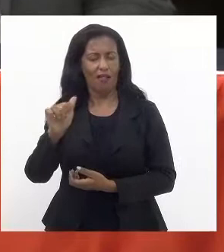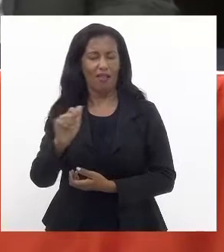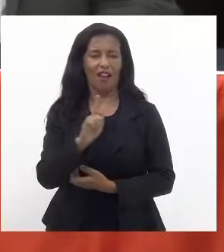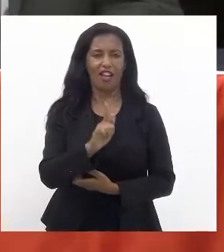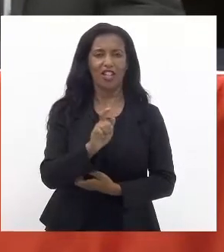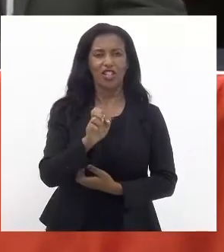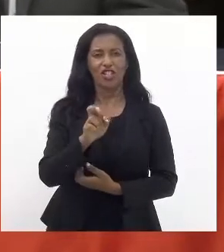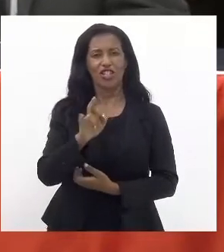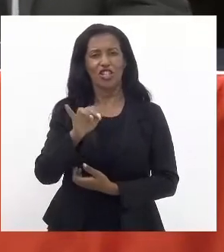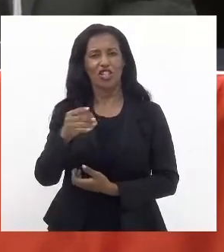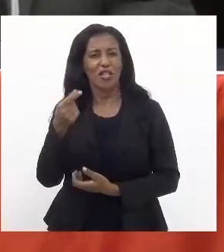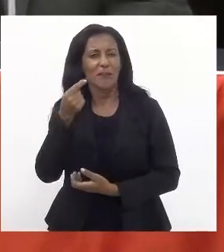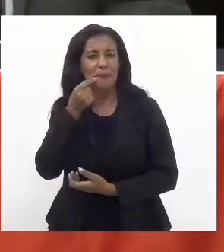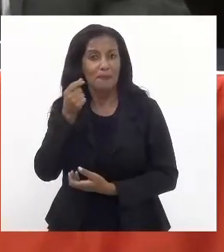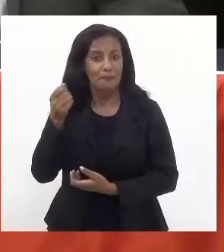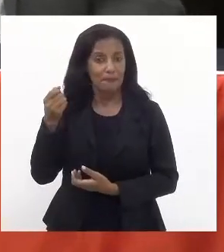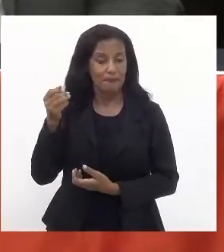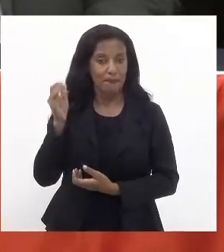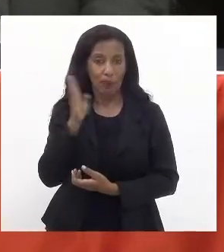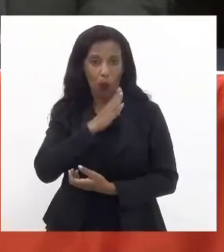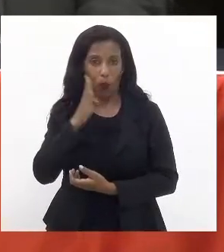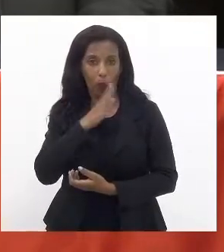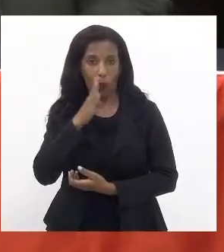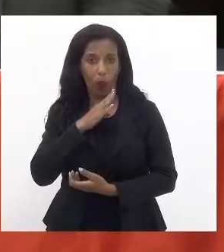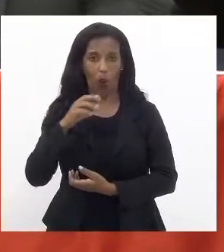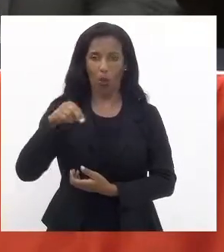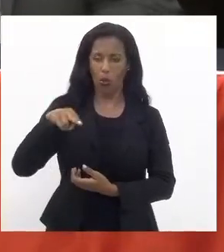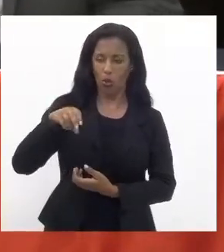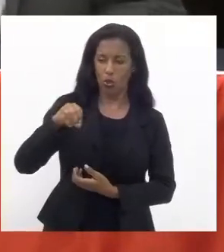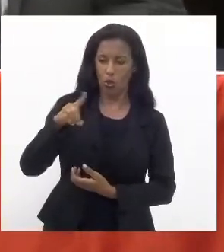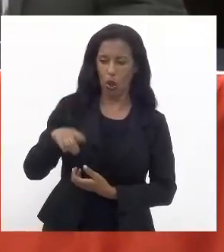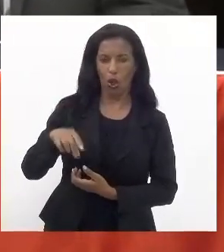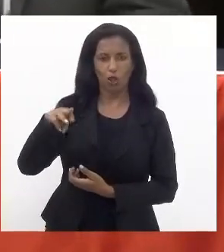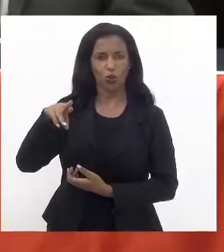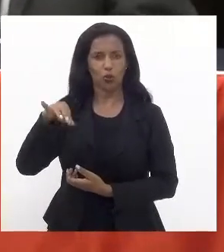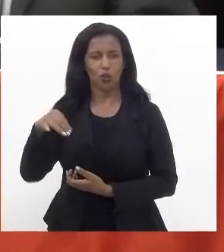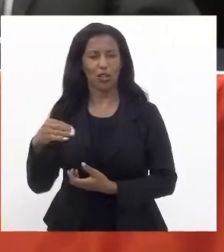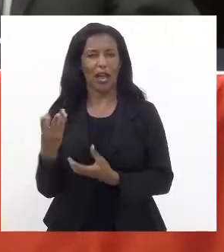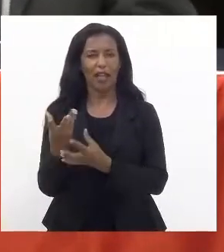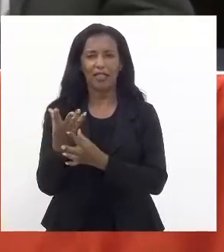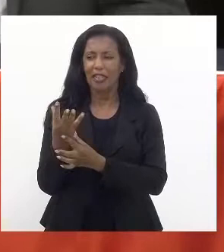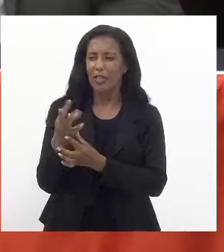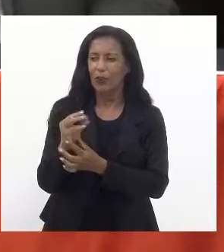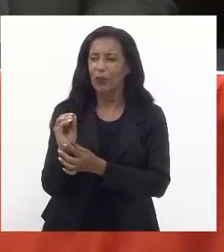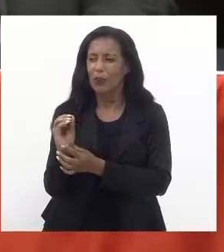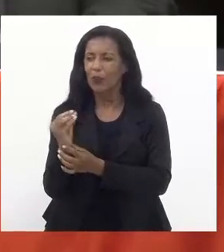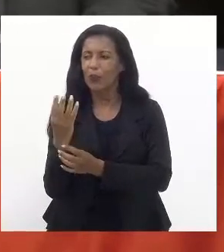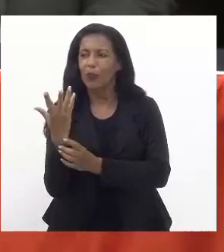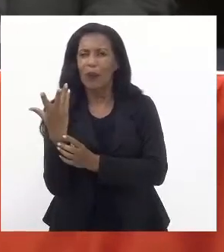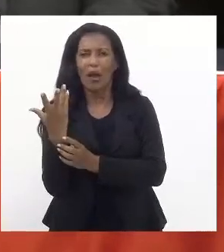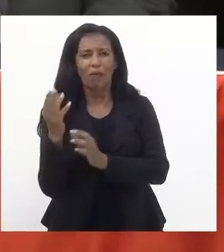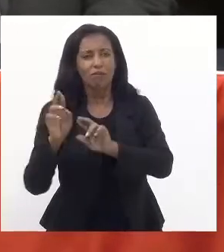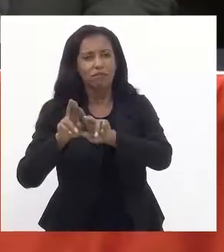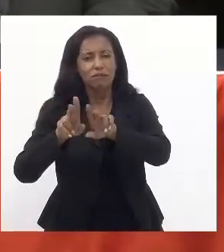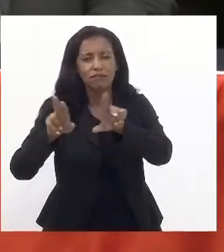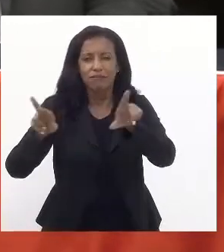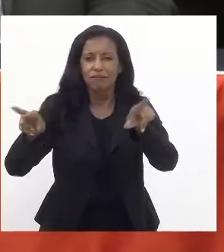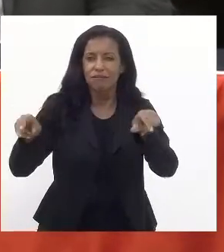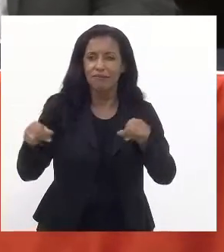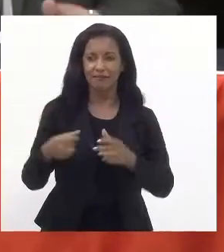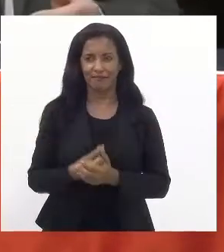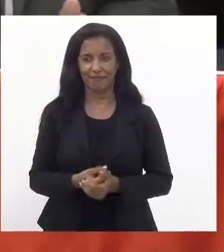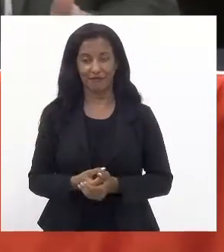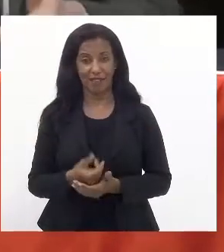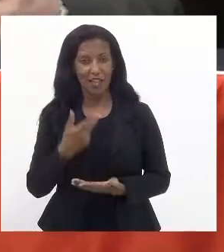gergelim, pimenta, cravo, noz moscada, hortelã, entre outras. Eu estou